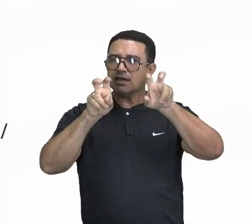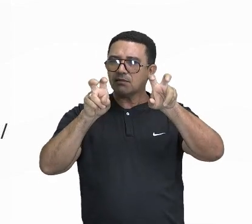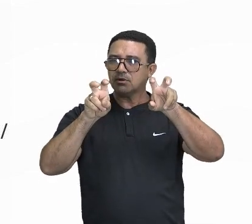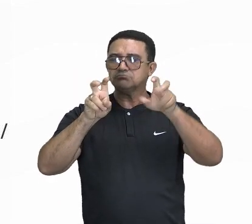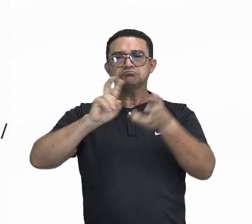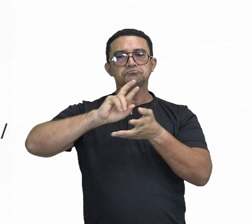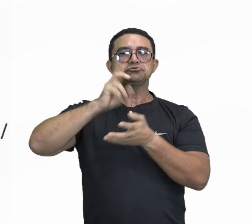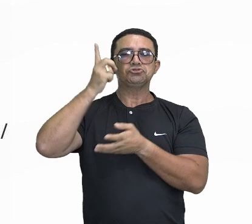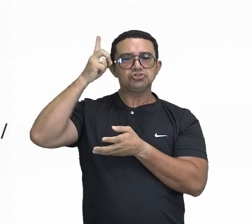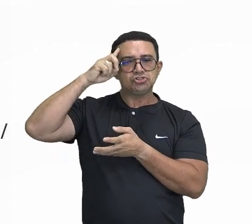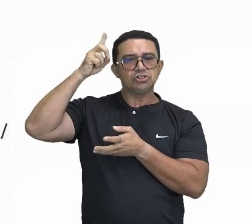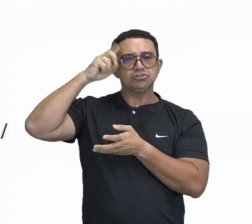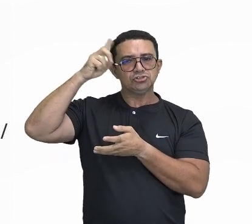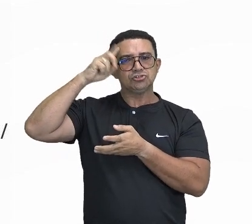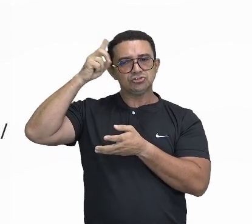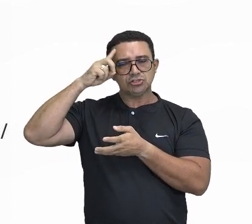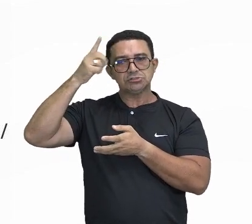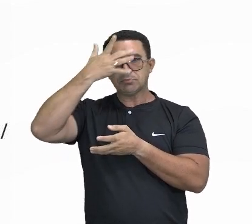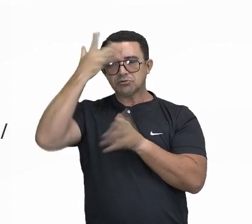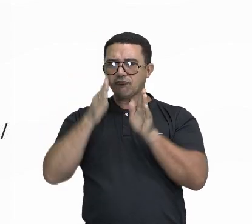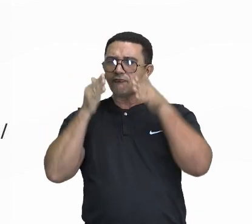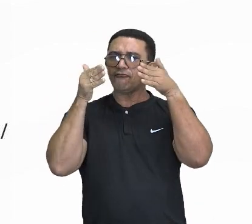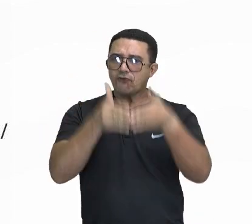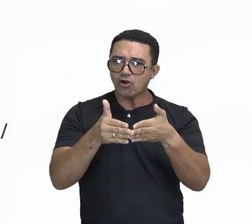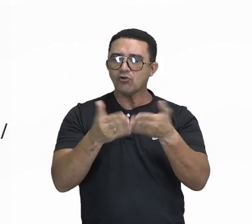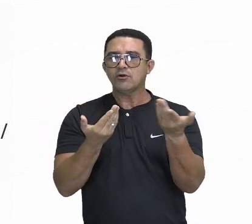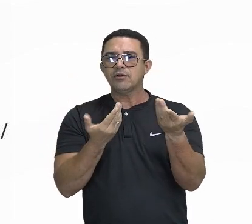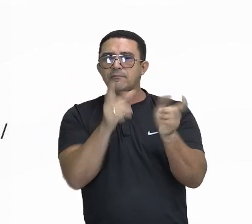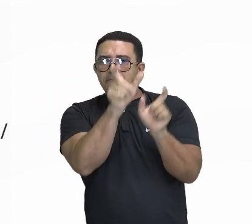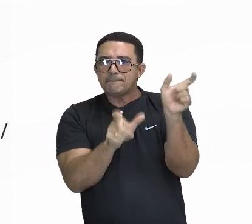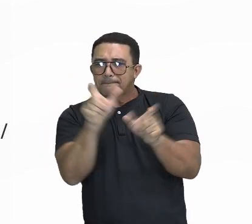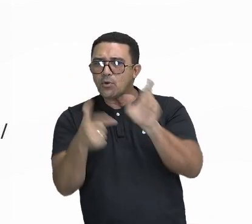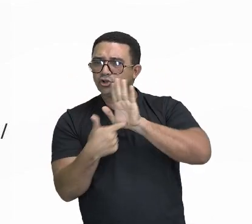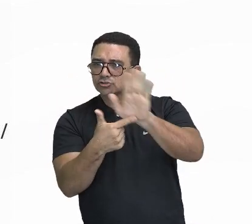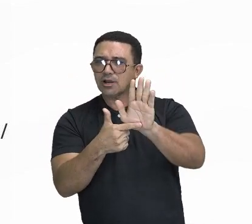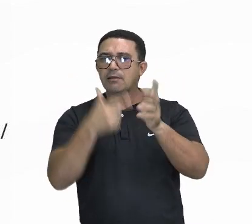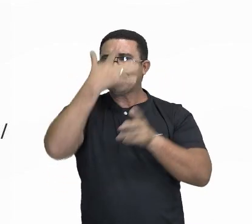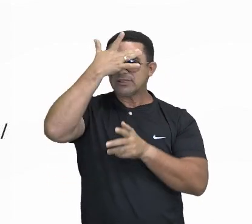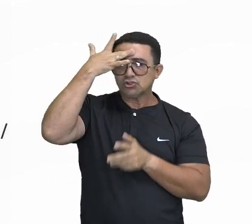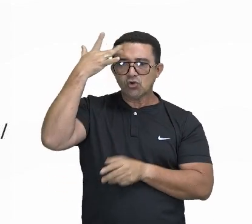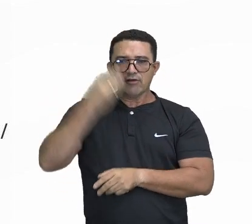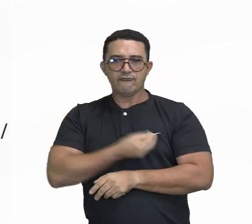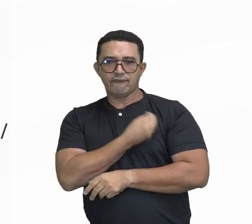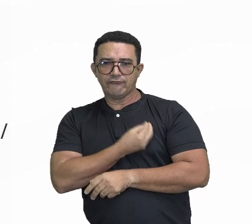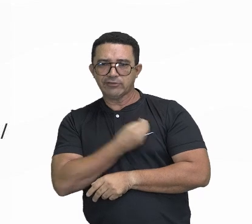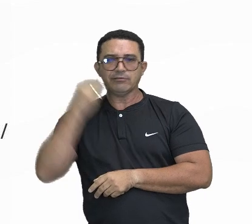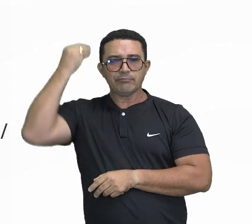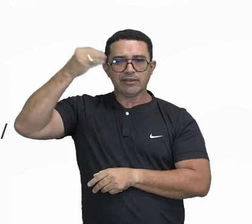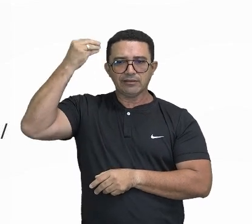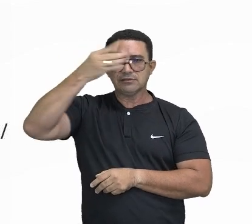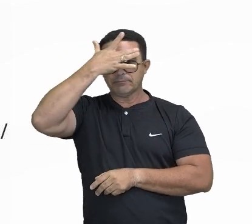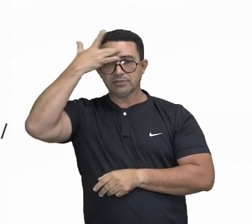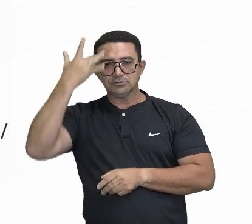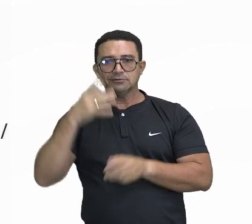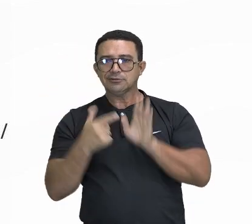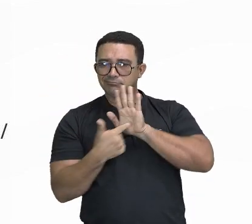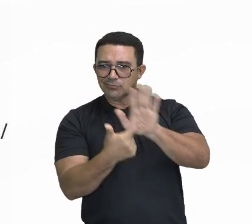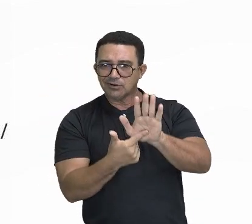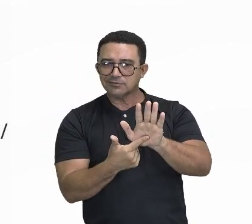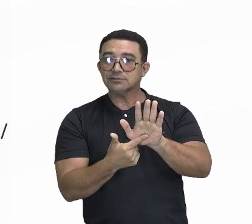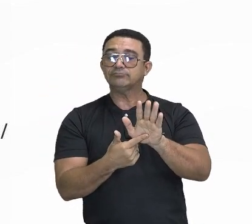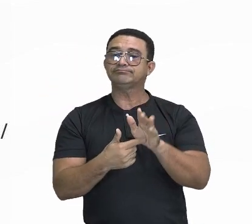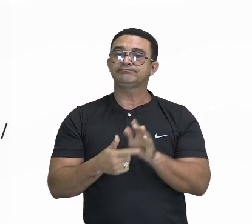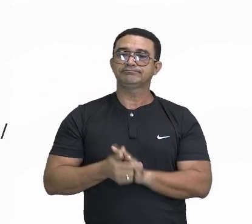Os artistas se ocupam em retratar as pessoas como aparentam, sem idealizações.